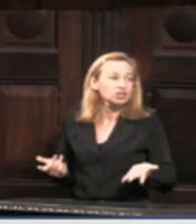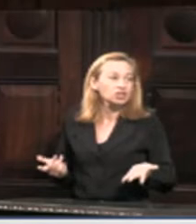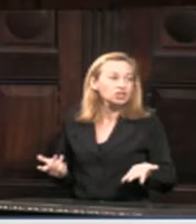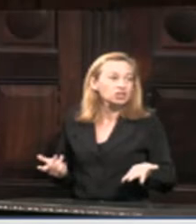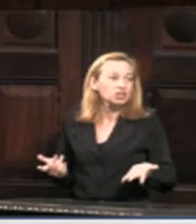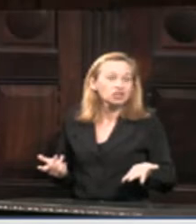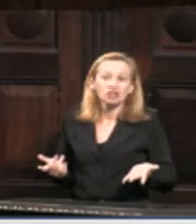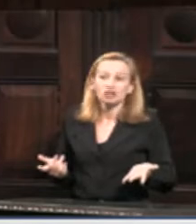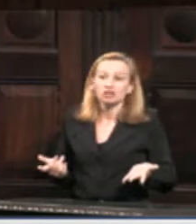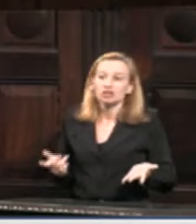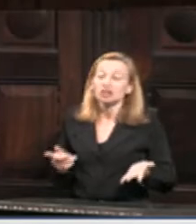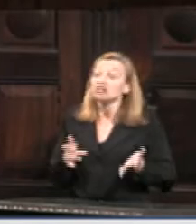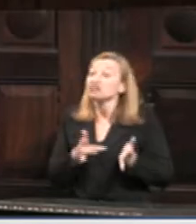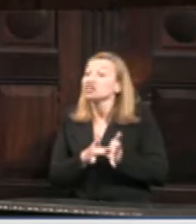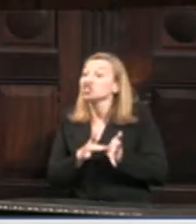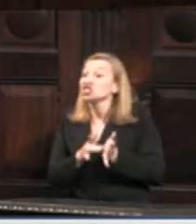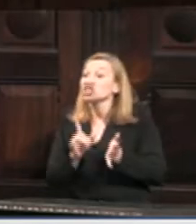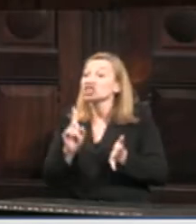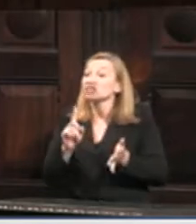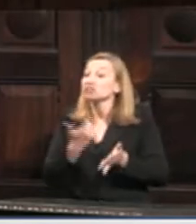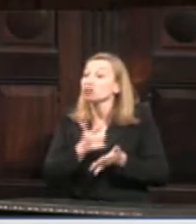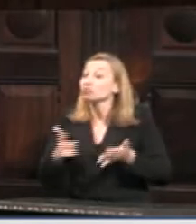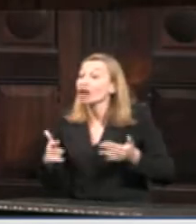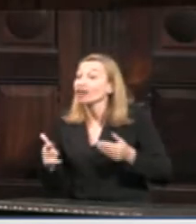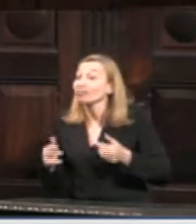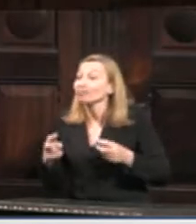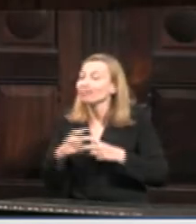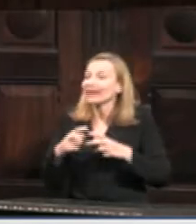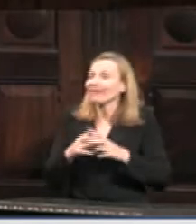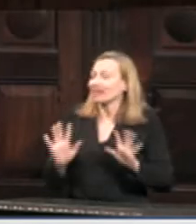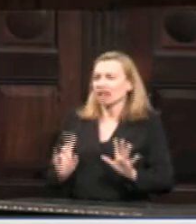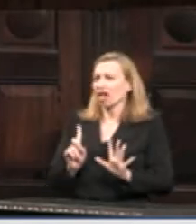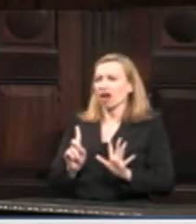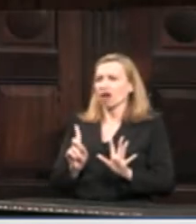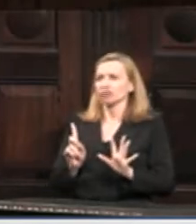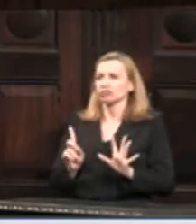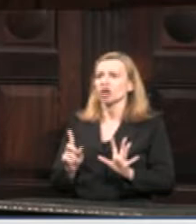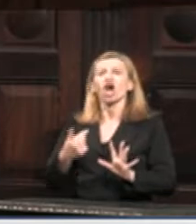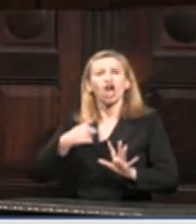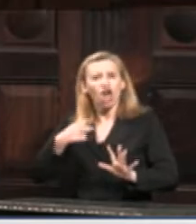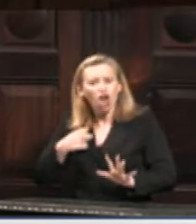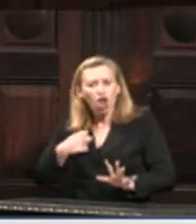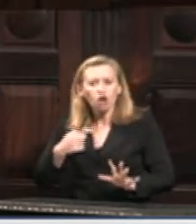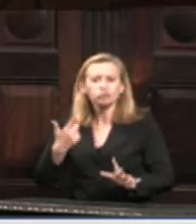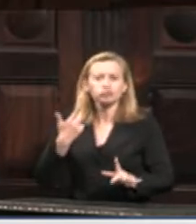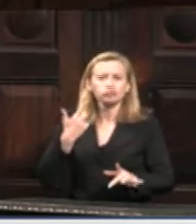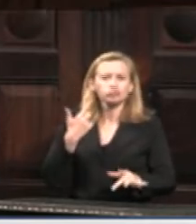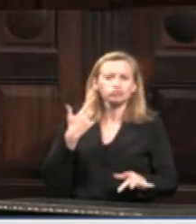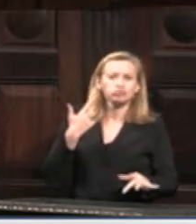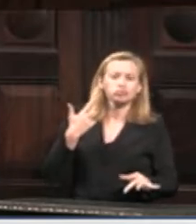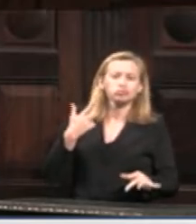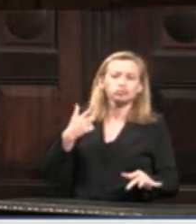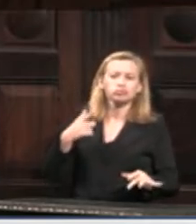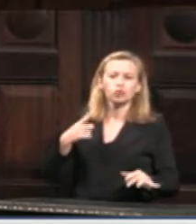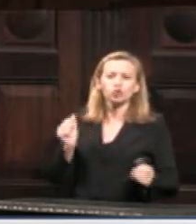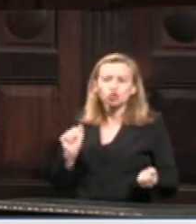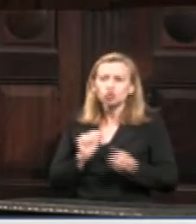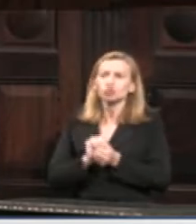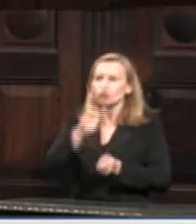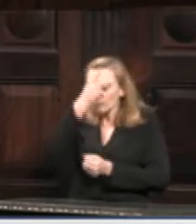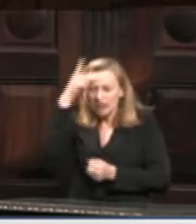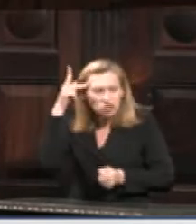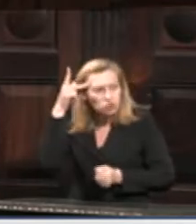a presidência da Assembleia. E eu disputo com alguém que eu prezo.